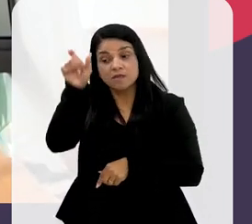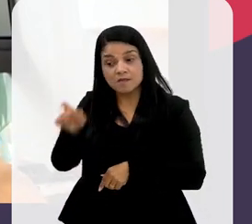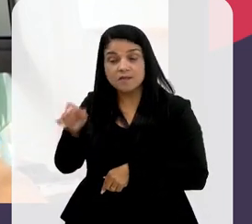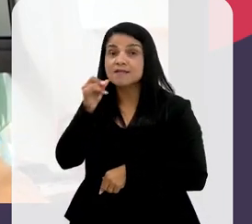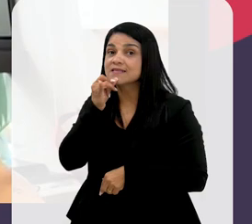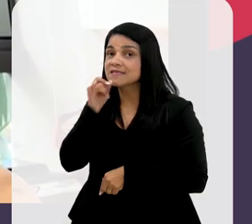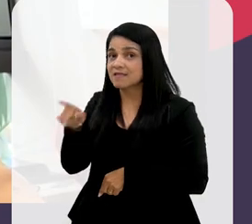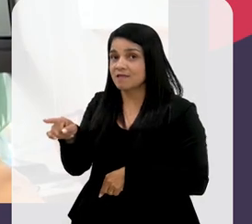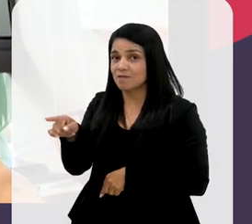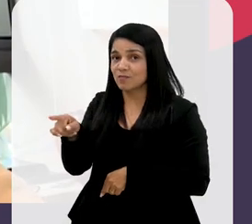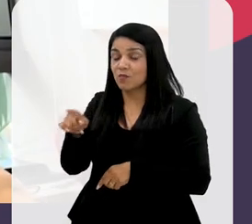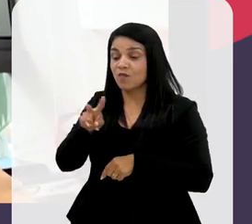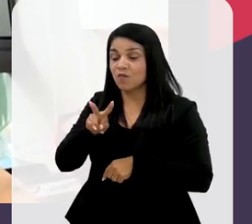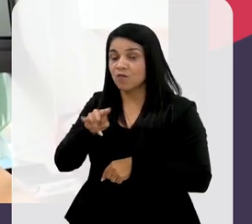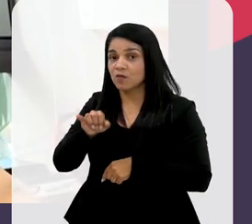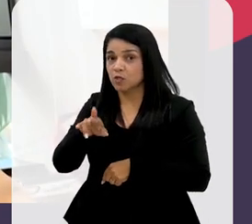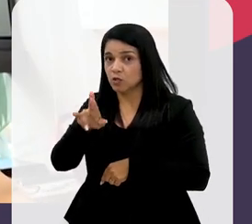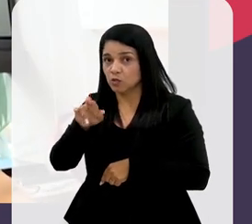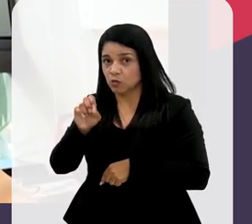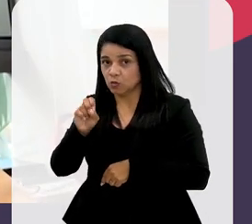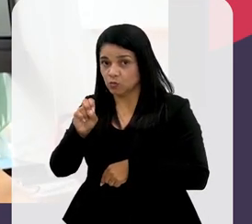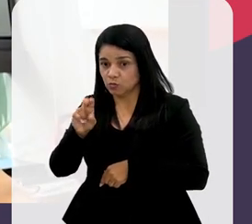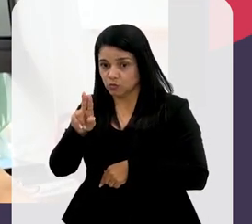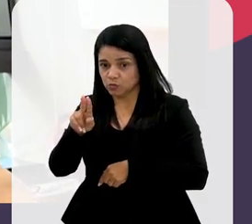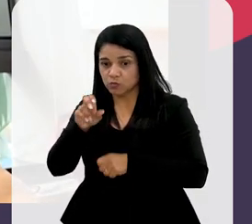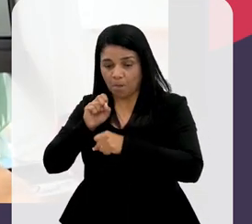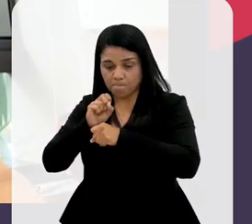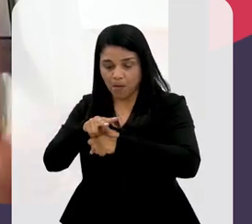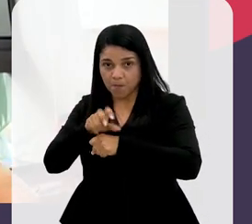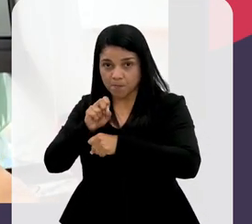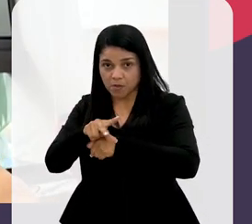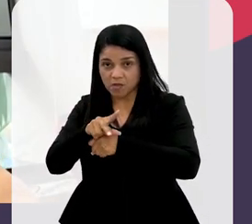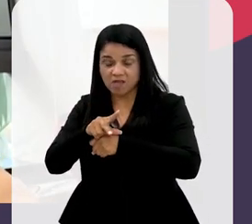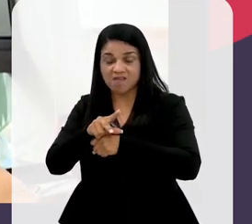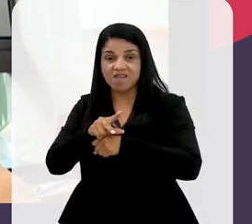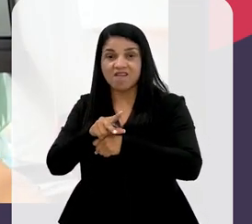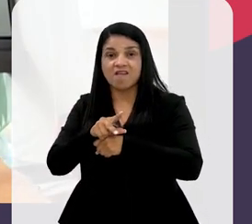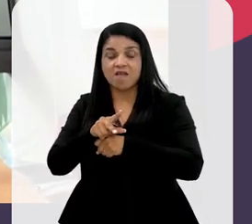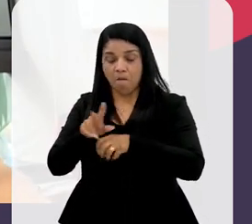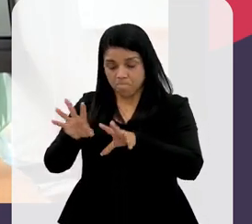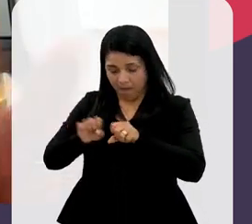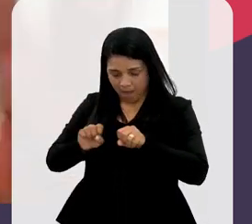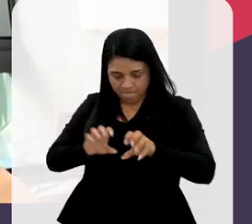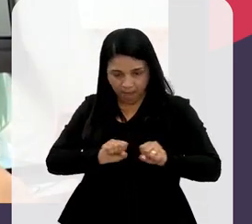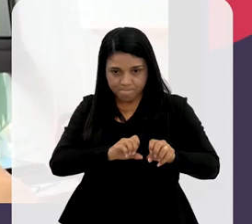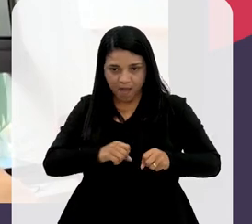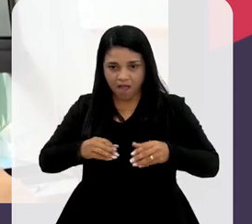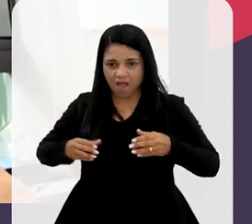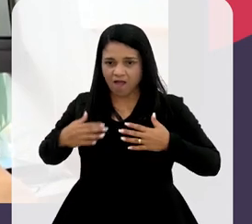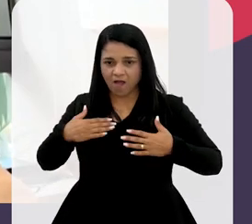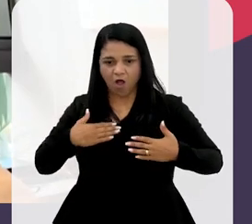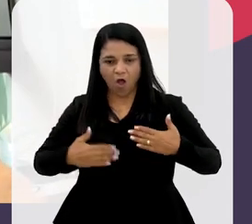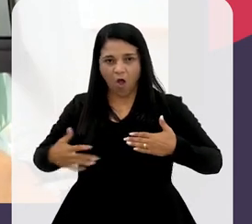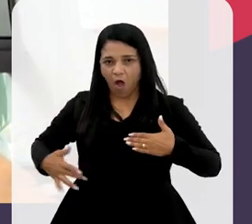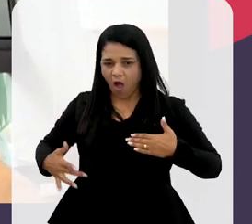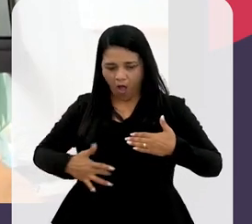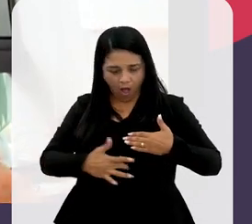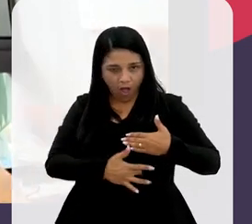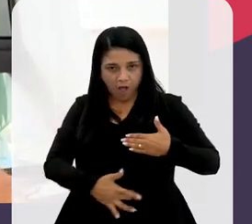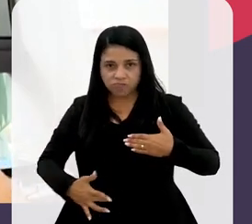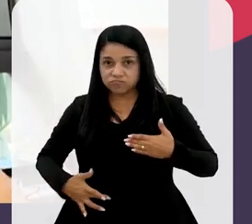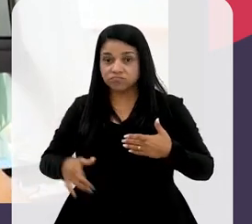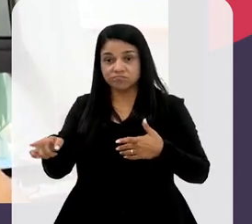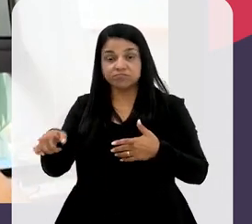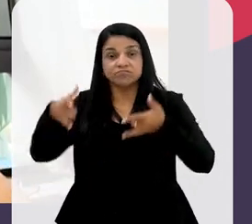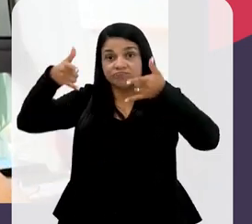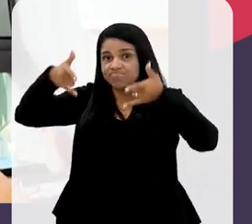um exemplo de como esse vírus acometeu vários órgãos, vários sistemas. levando a